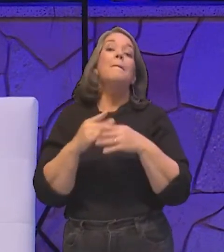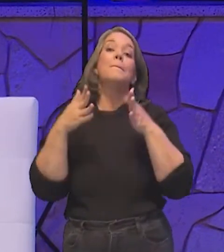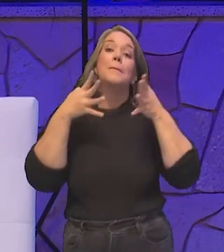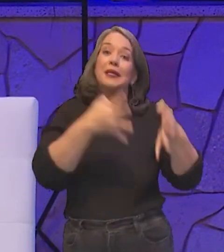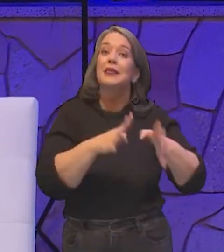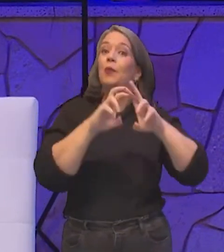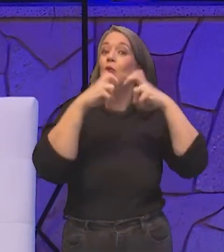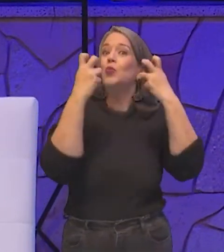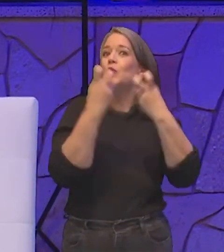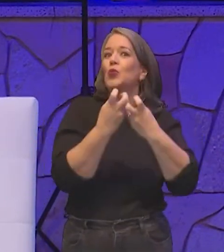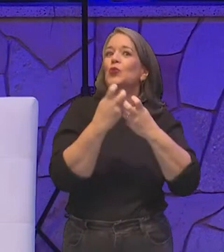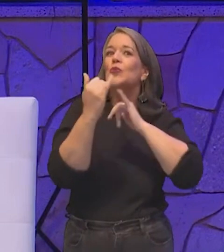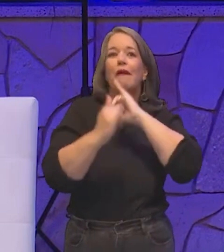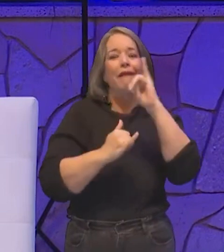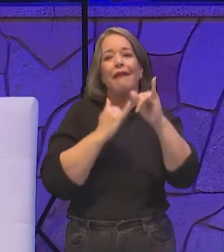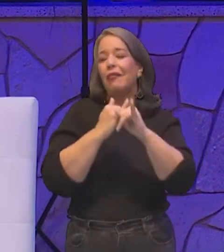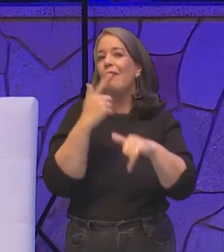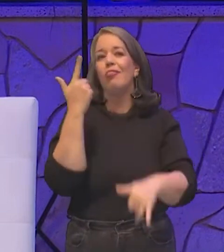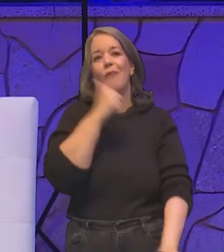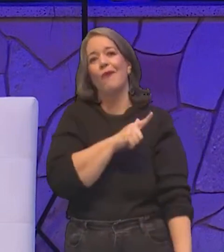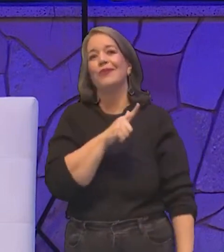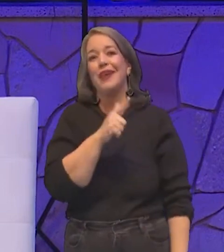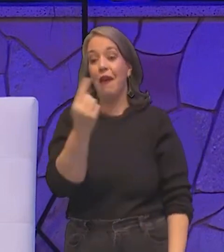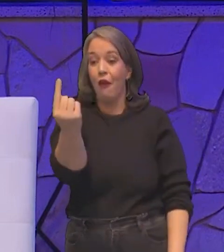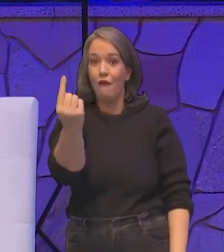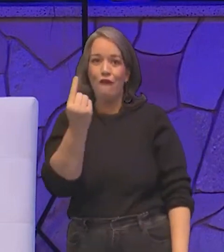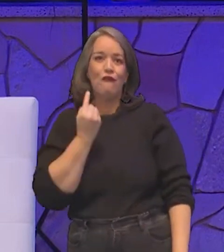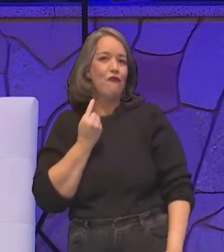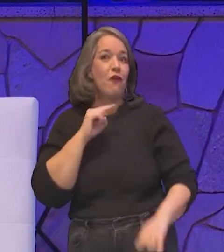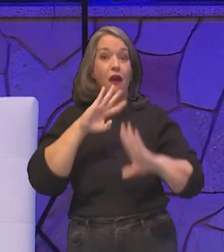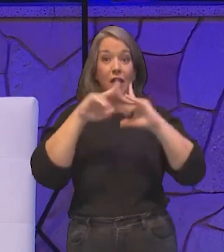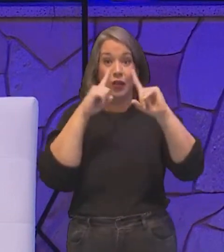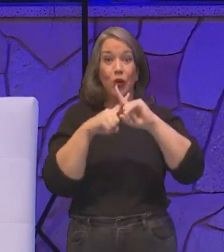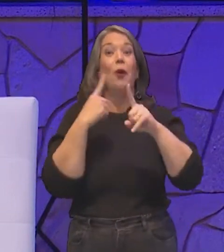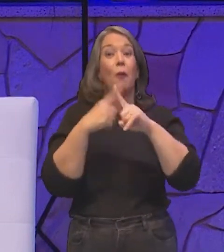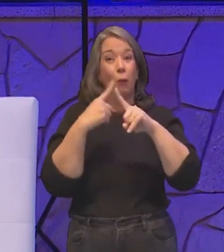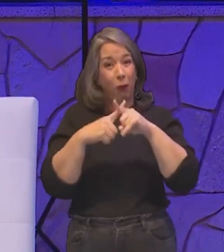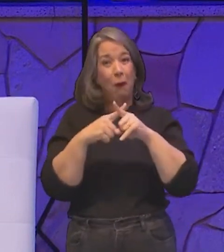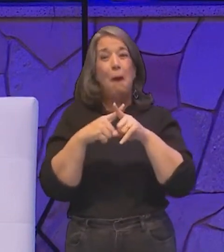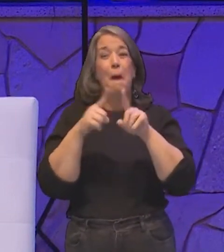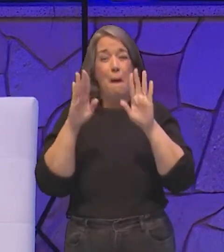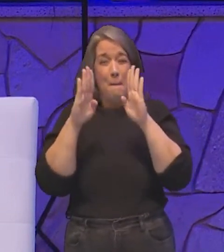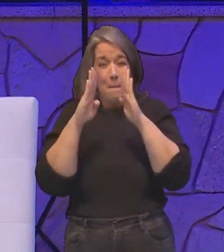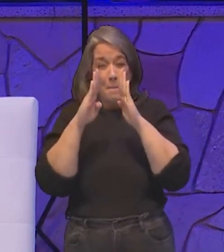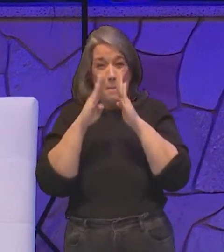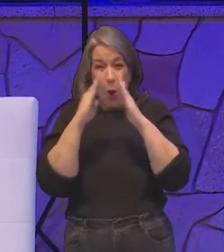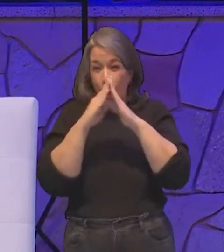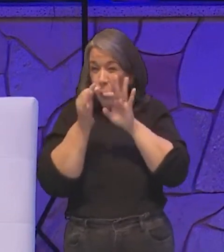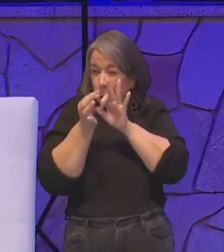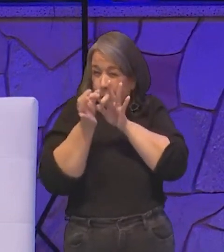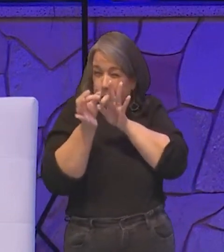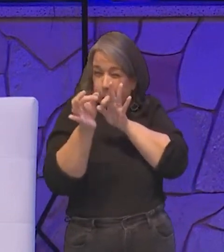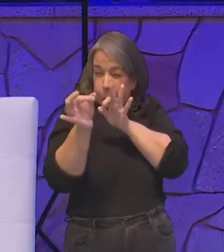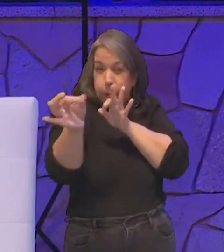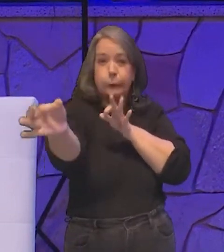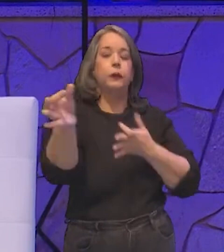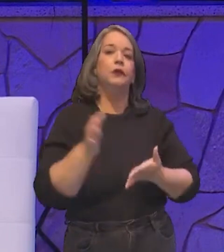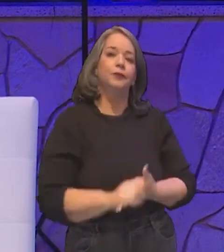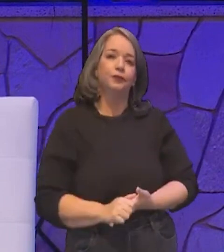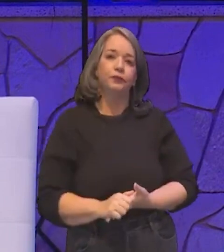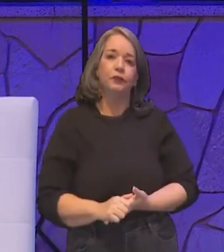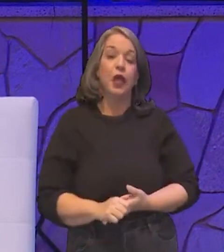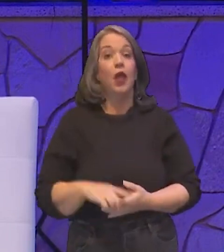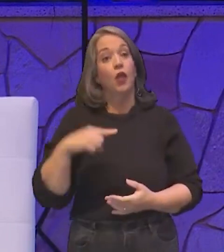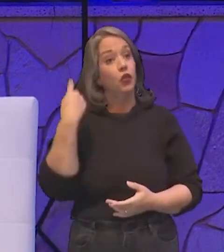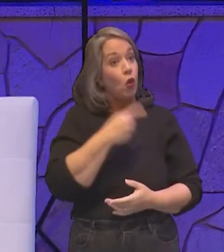porque moram longe dessa igreja. Nós somos diferentes, nós temos culturas diferentes, nós somos criados por famílias diferentes,